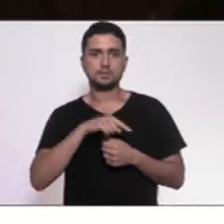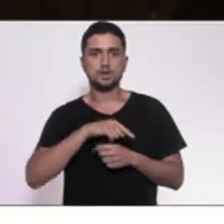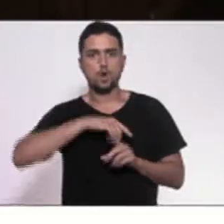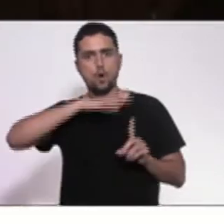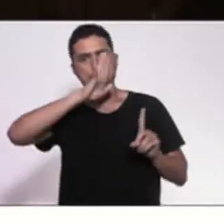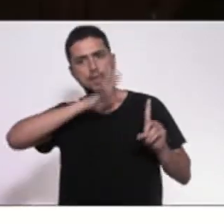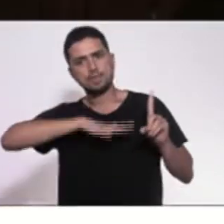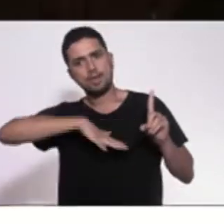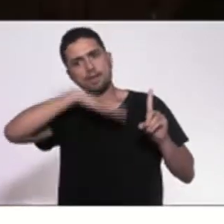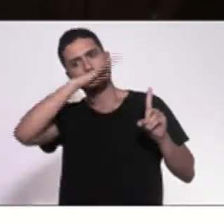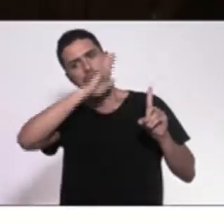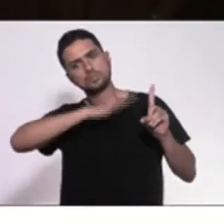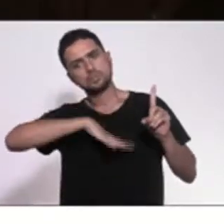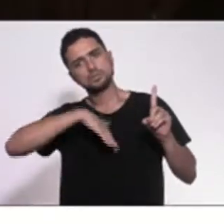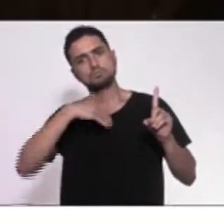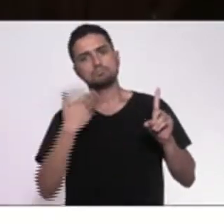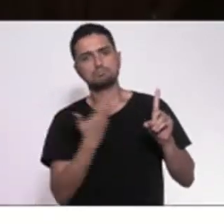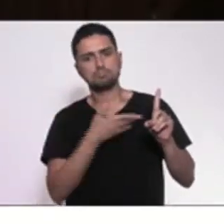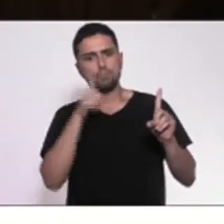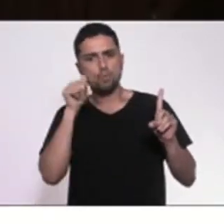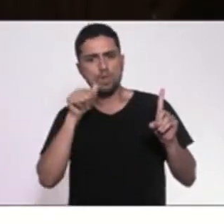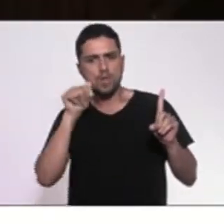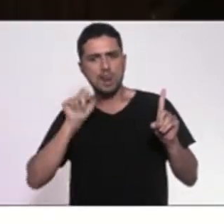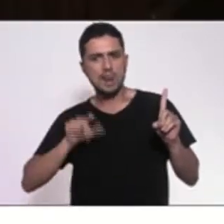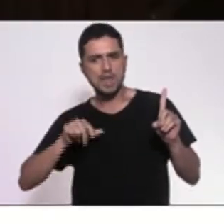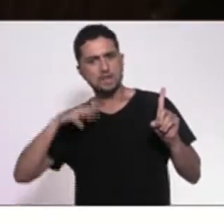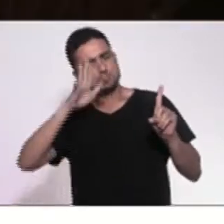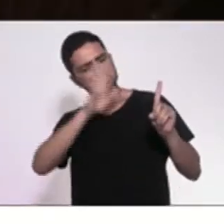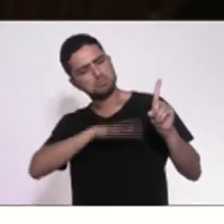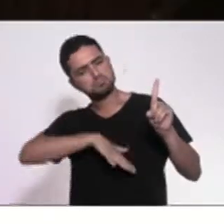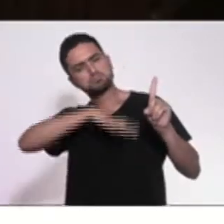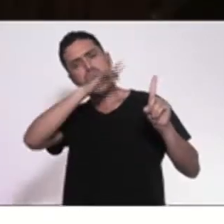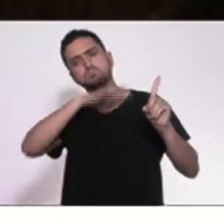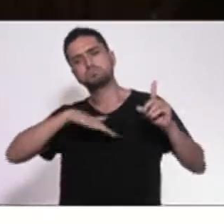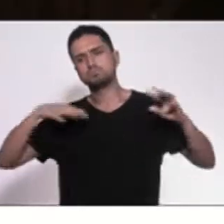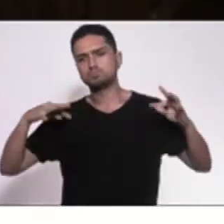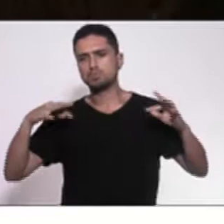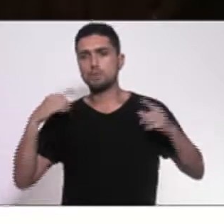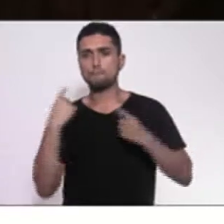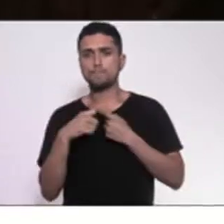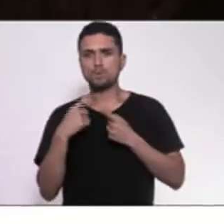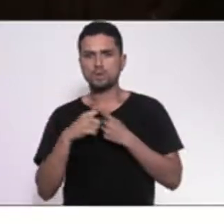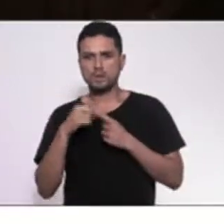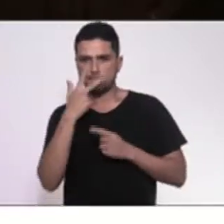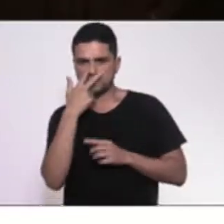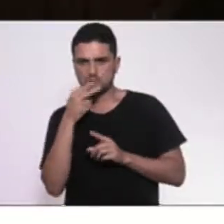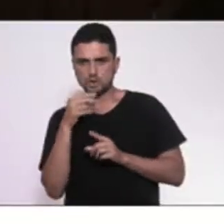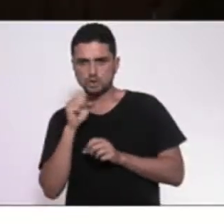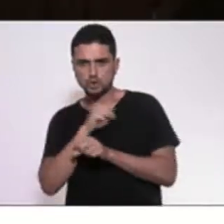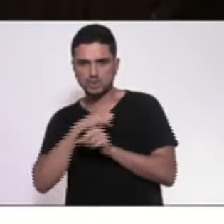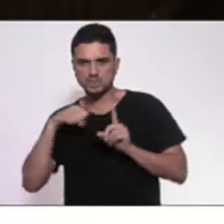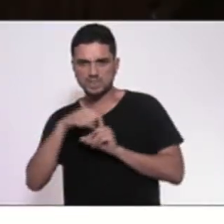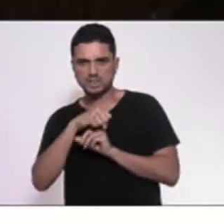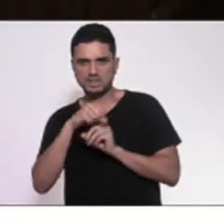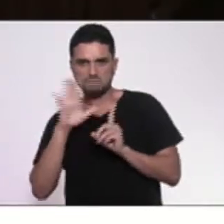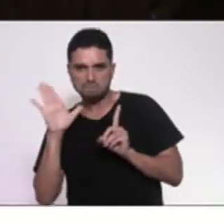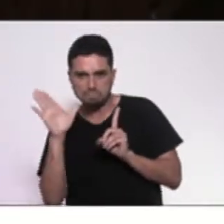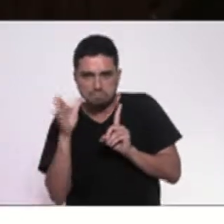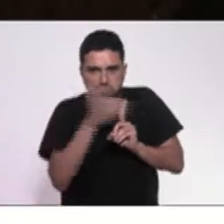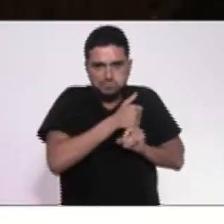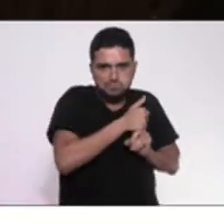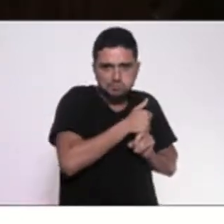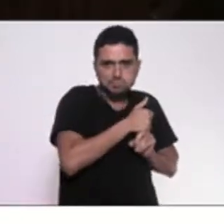mas importante, de estar com essas mulheres que são invisibilizadas na nossa sociedade, mas que militam